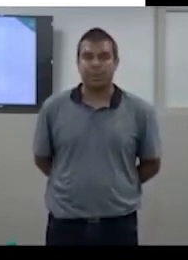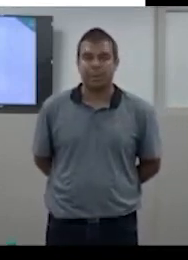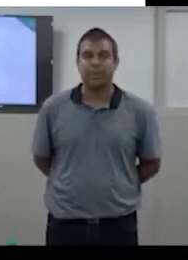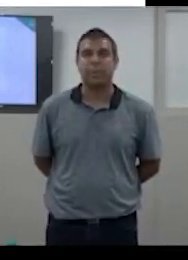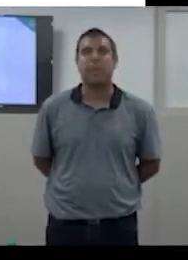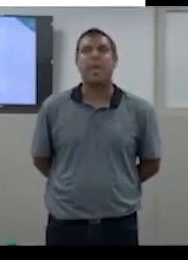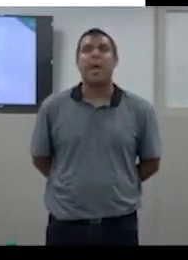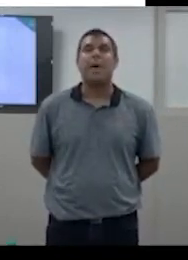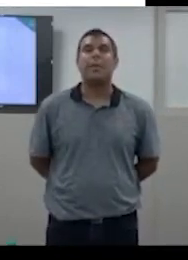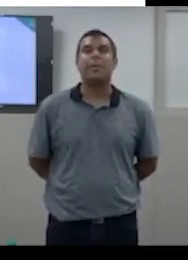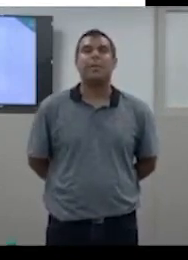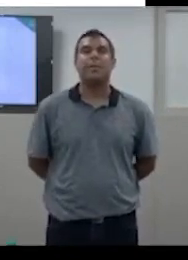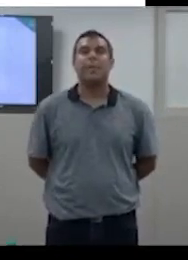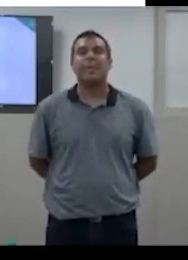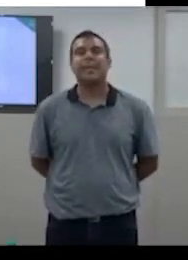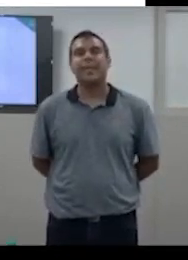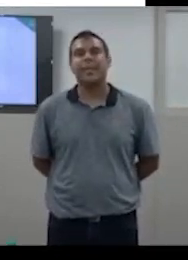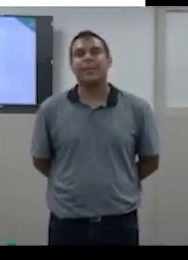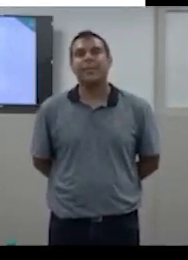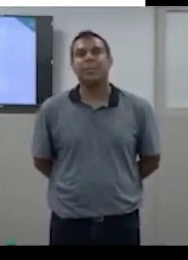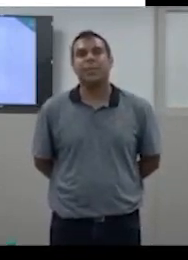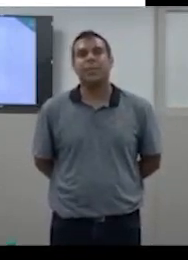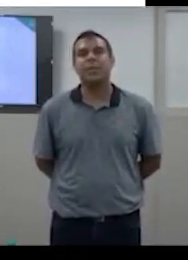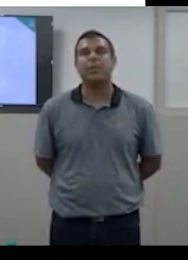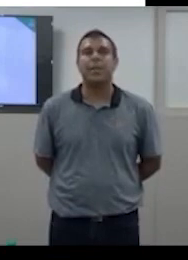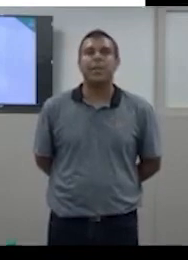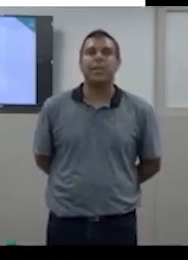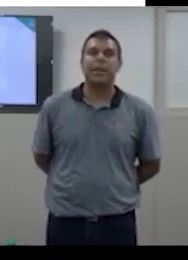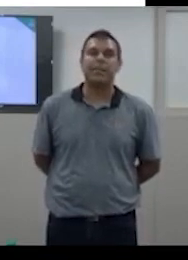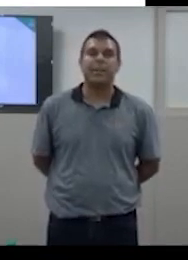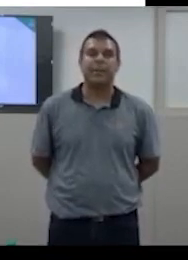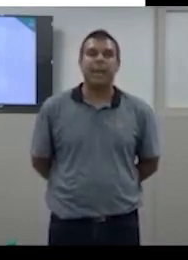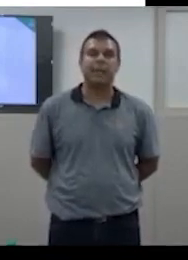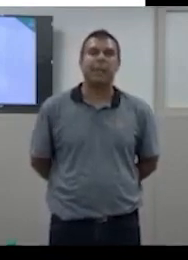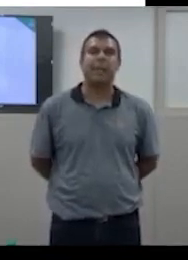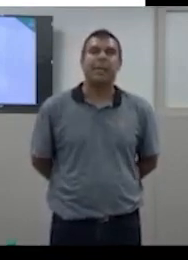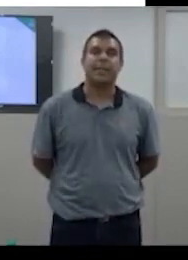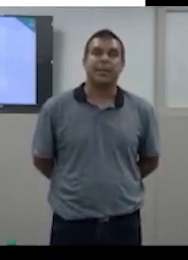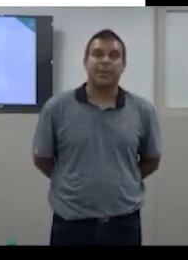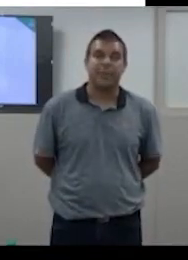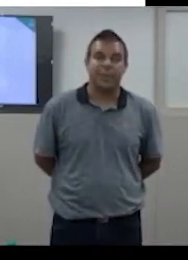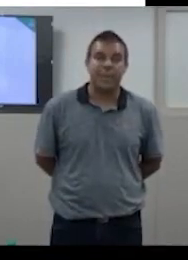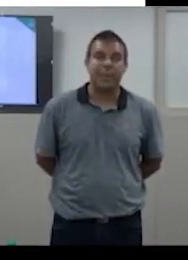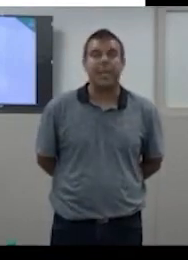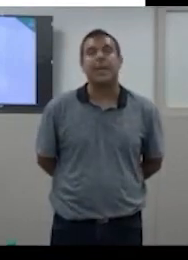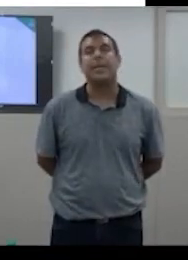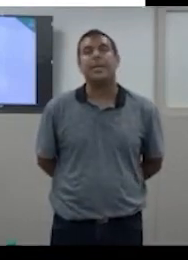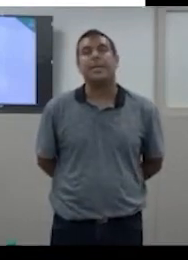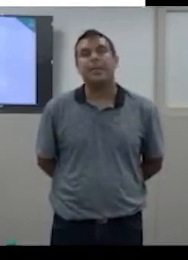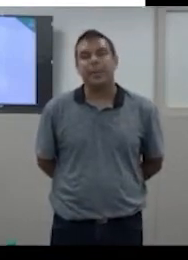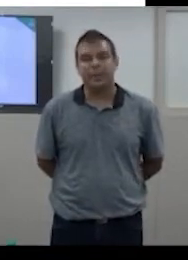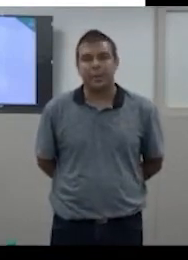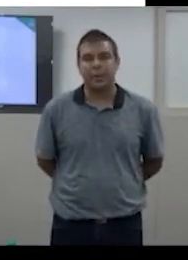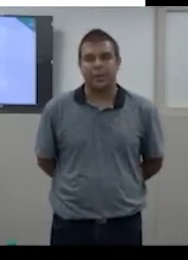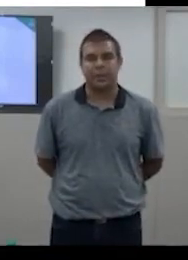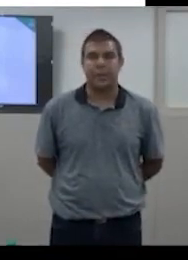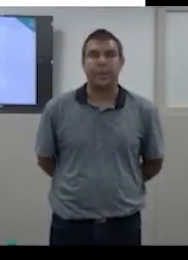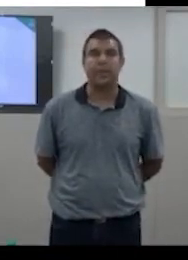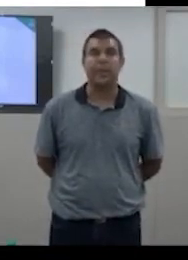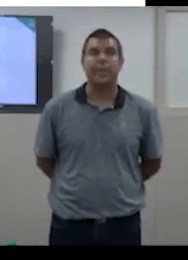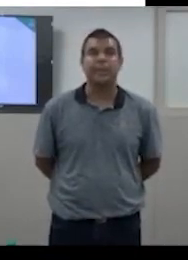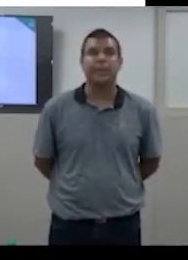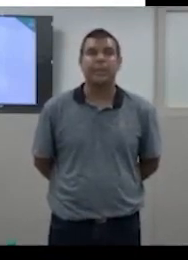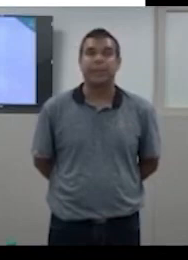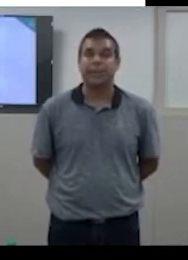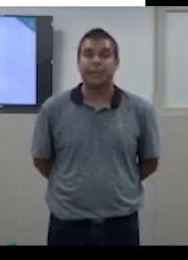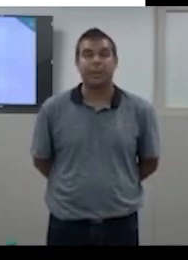PE, que é ponto de ebulição, aonde você vai ter que esse componente ele está ali mesclado entre a fase líquida e a fase gasosa,